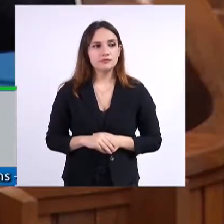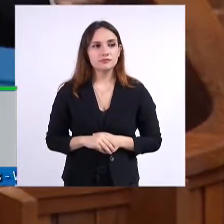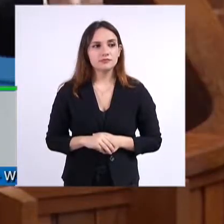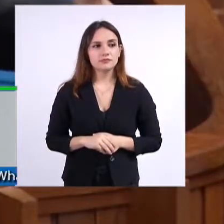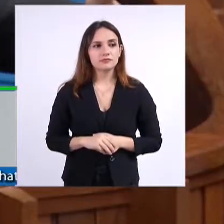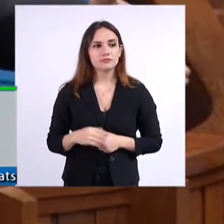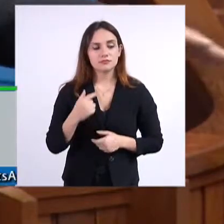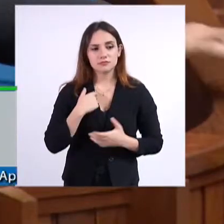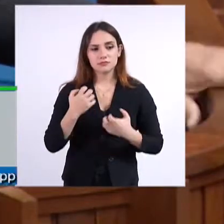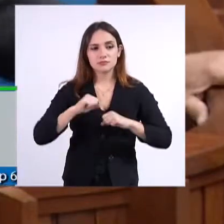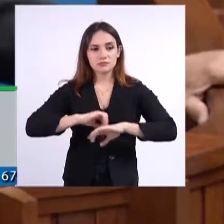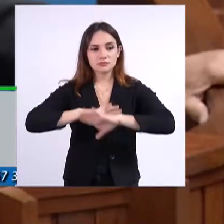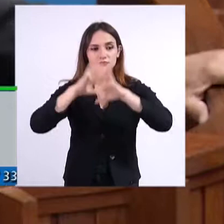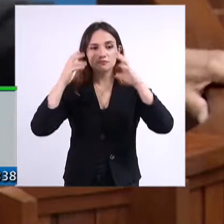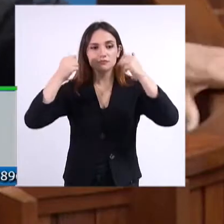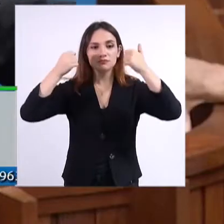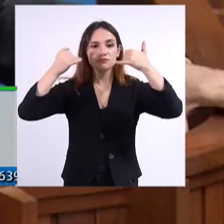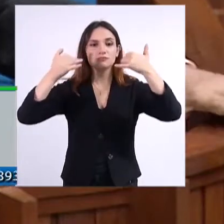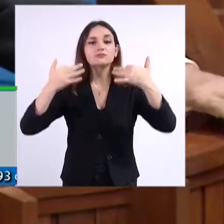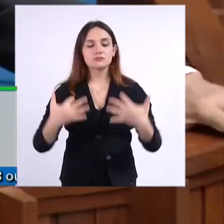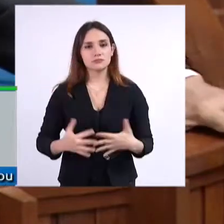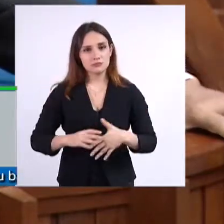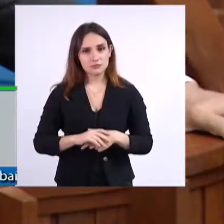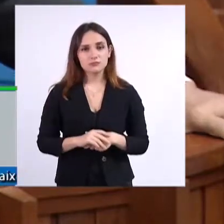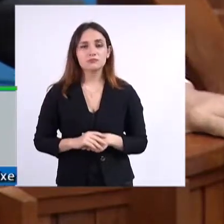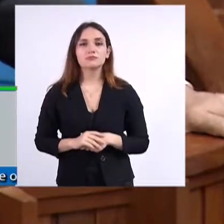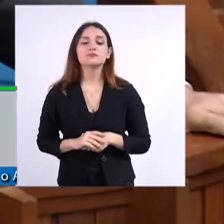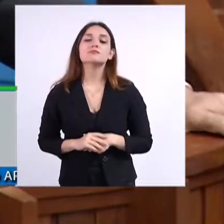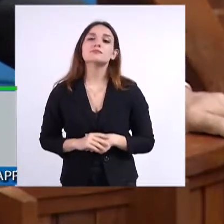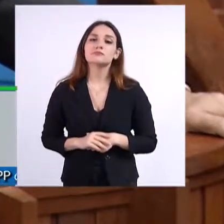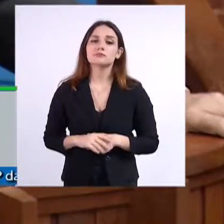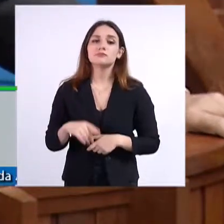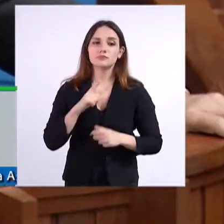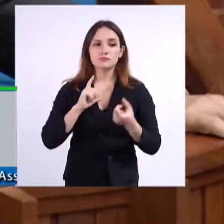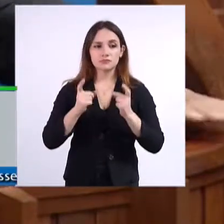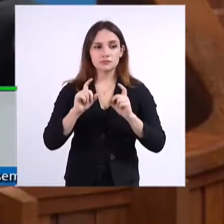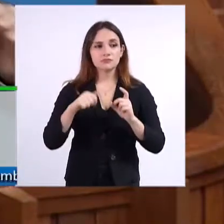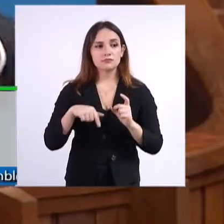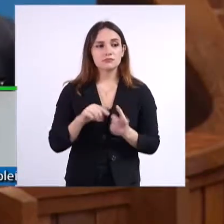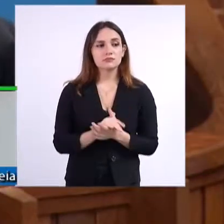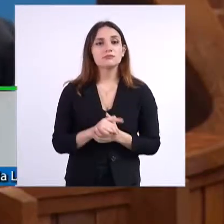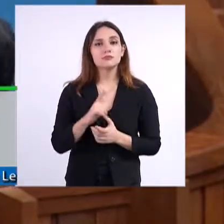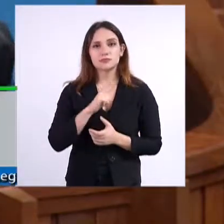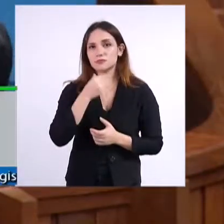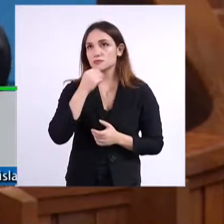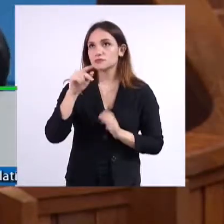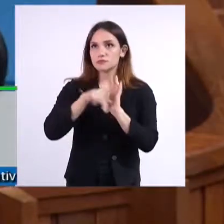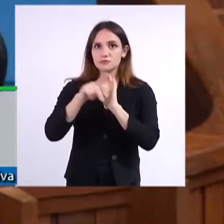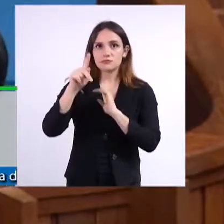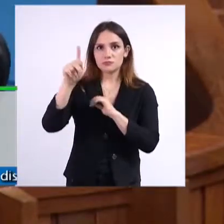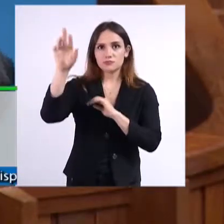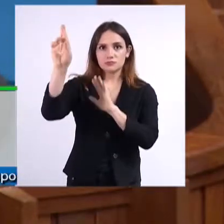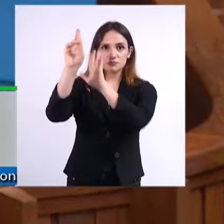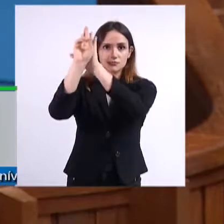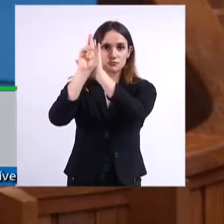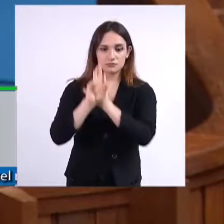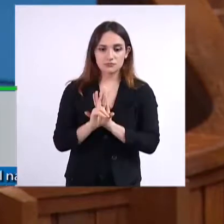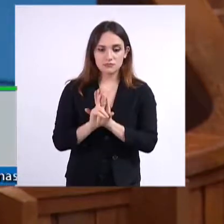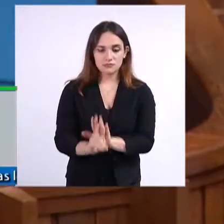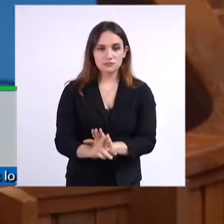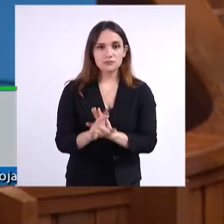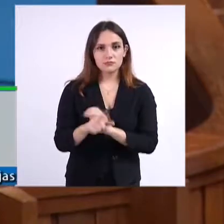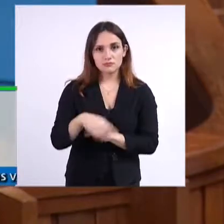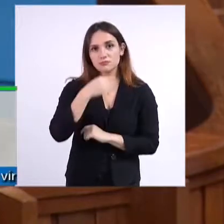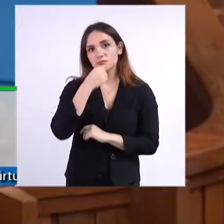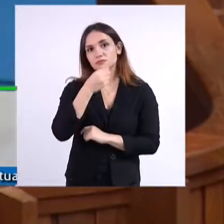Então, eu queria deixar claro a reunião que houve aqui em Campo Grande com o representante da agência reguladora, o